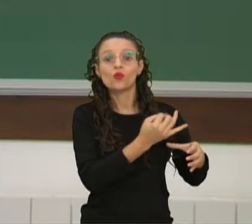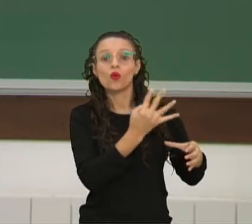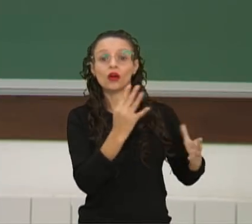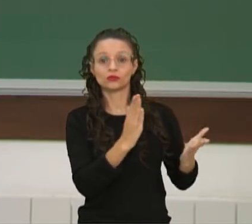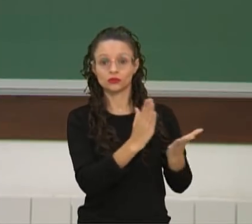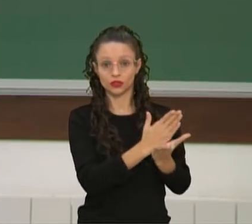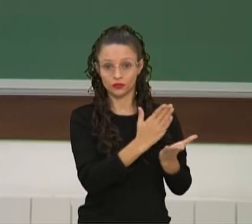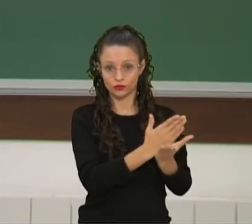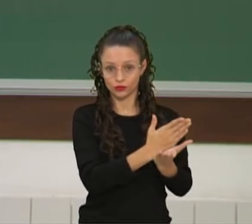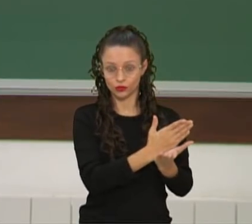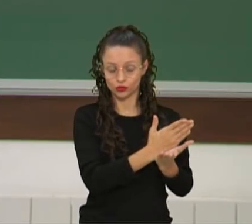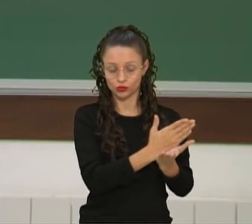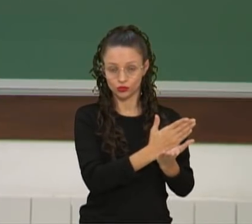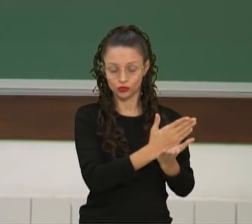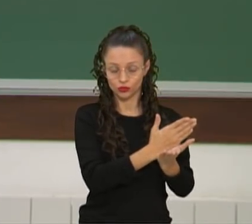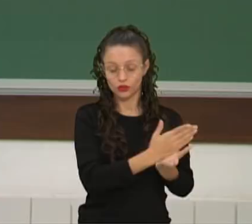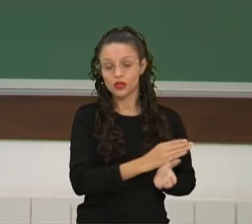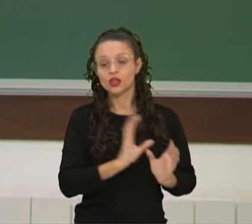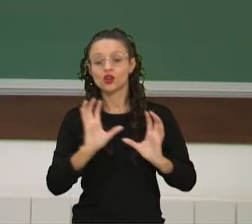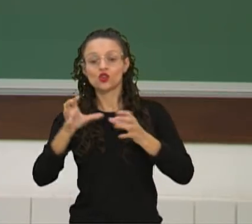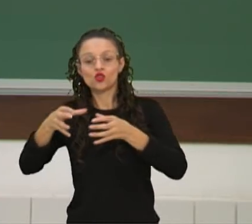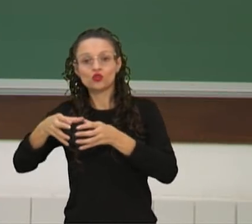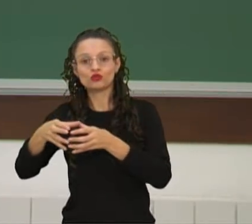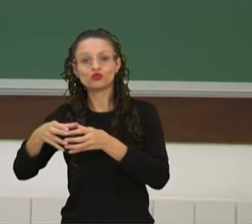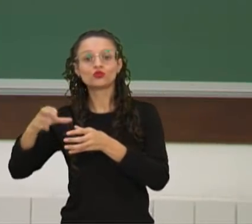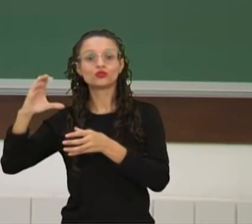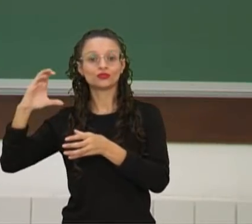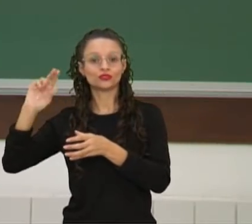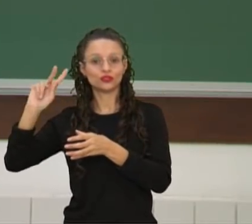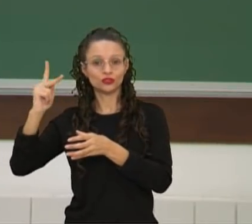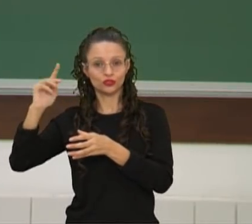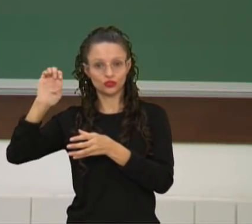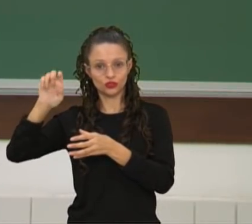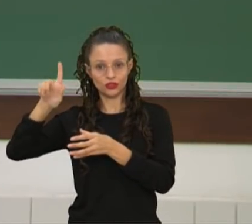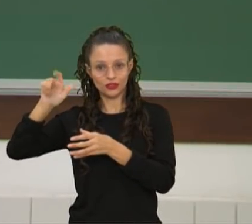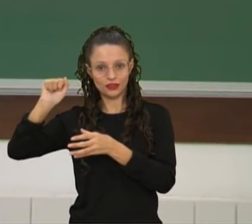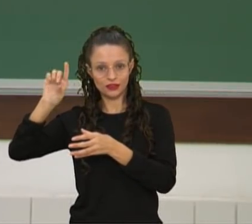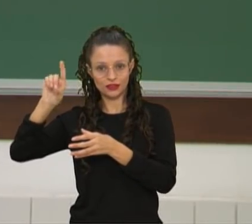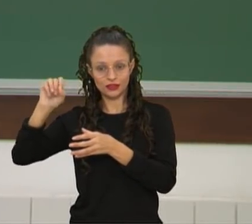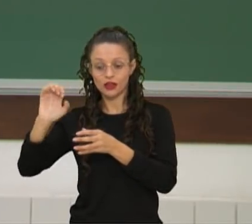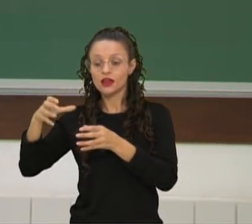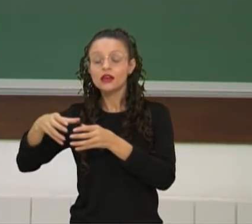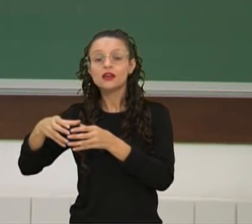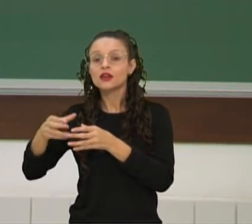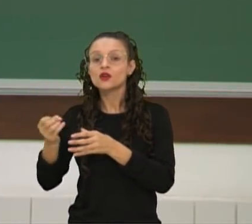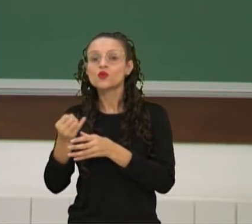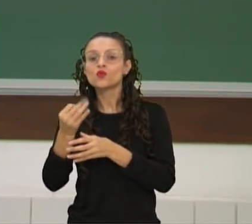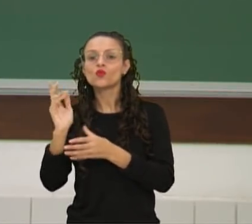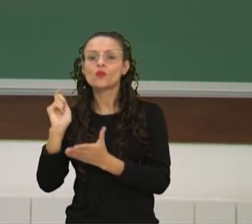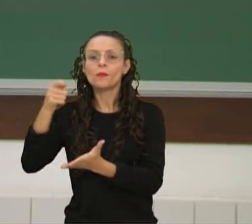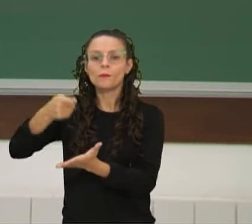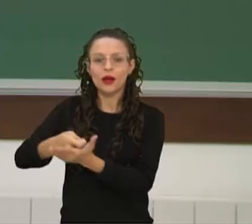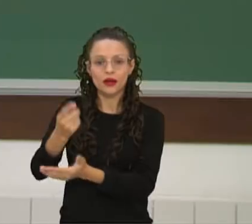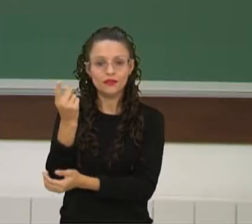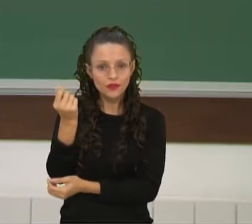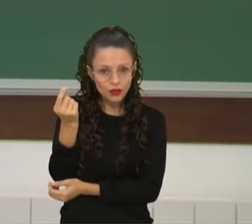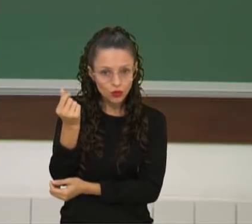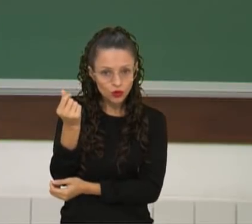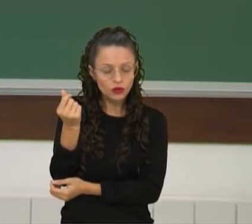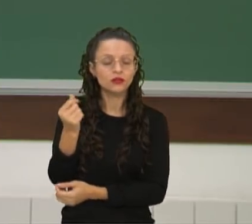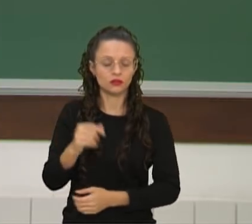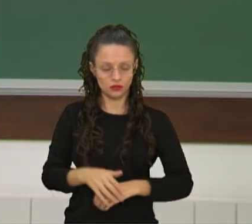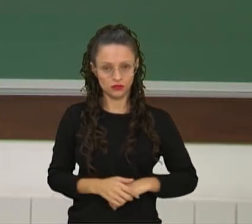que estou comprando. E o meu conjunto de chegada é a quantidade que eu pago por esses livros que estou comprando,